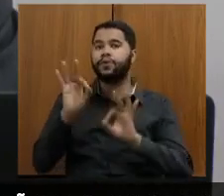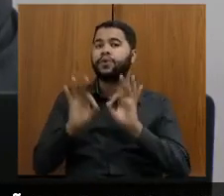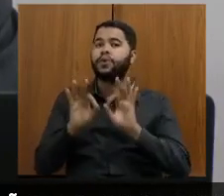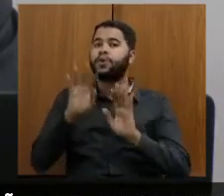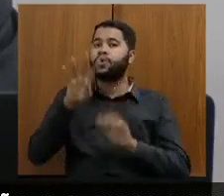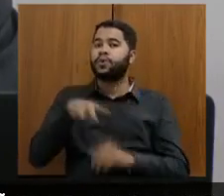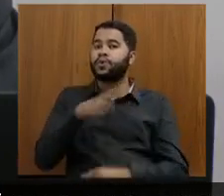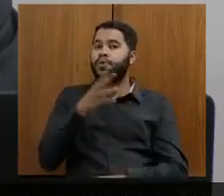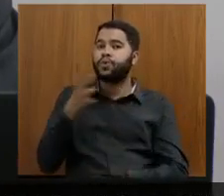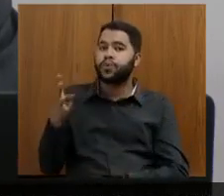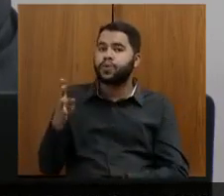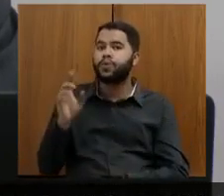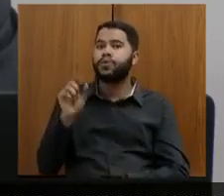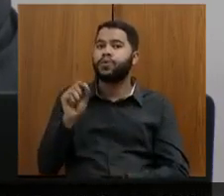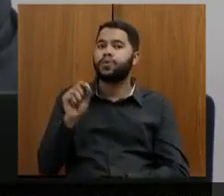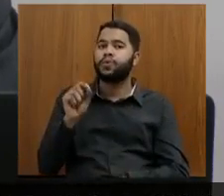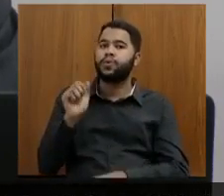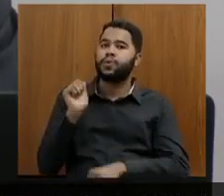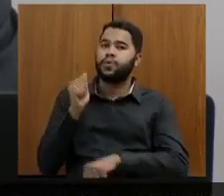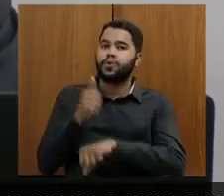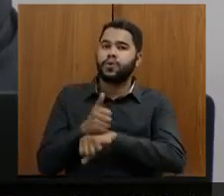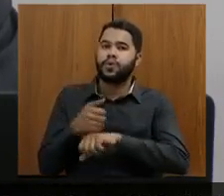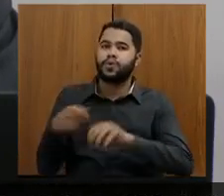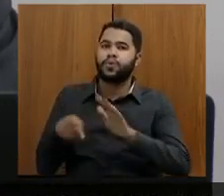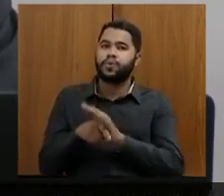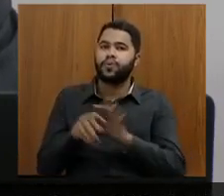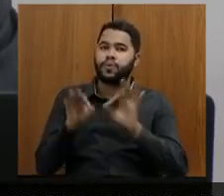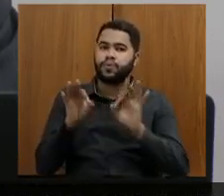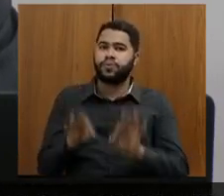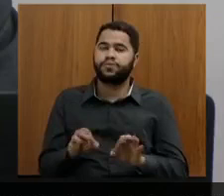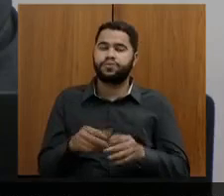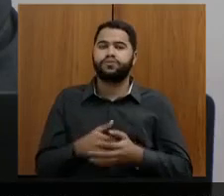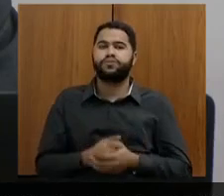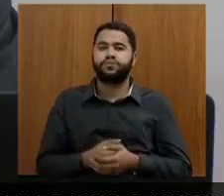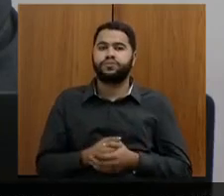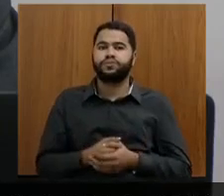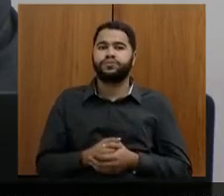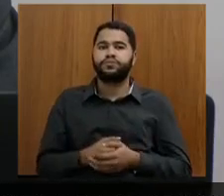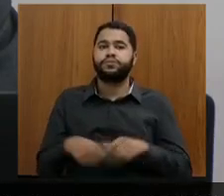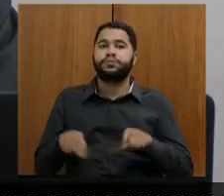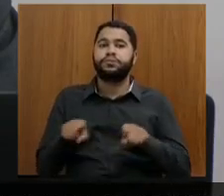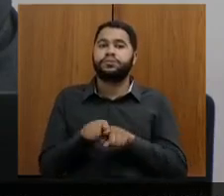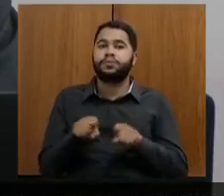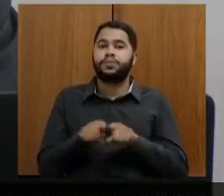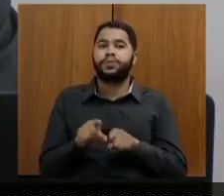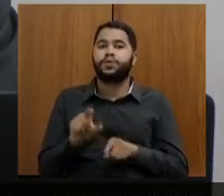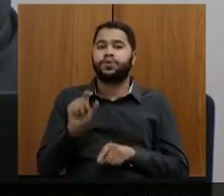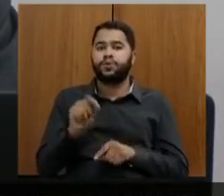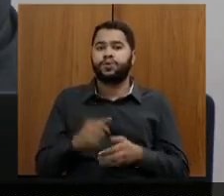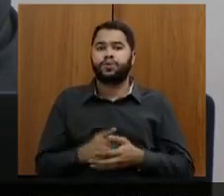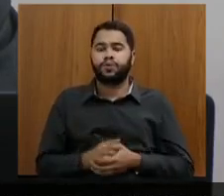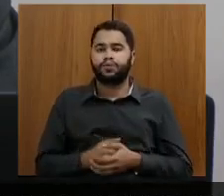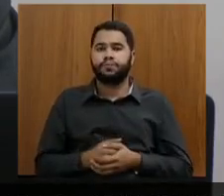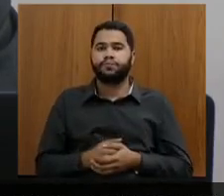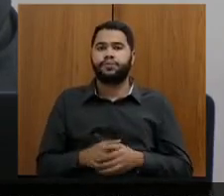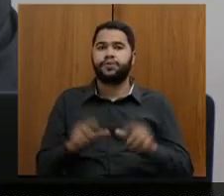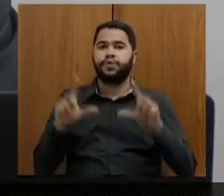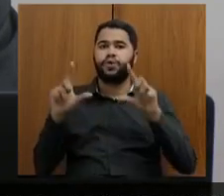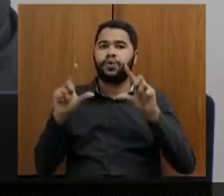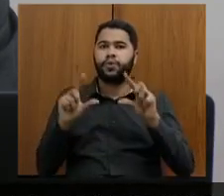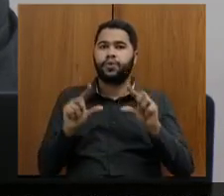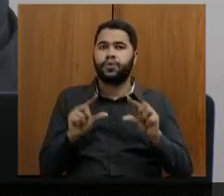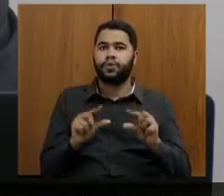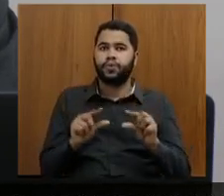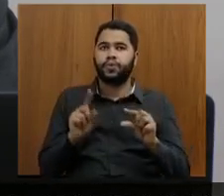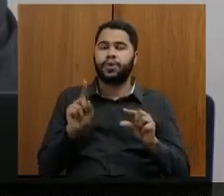cronograma para a reposição do quadro efetivo e consequentemente é reduzir o